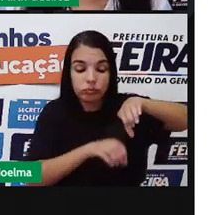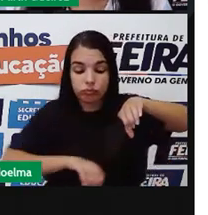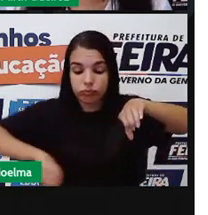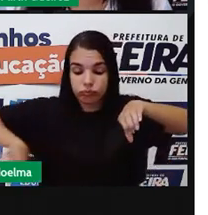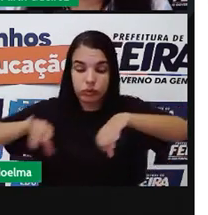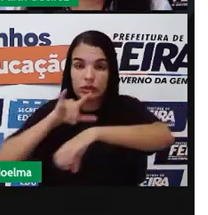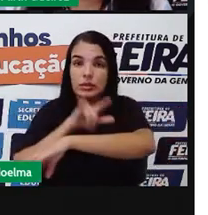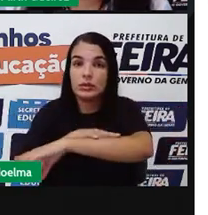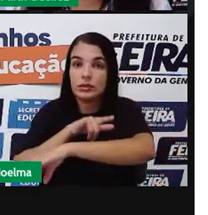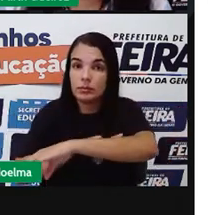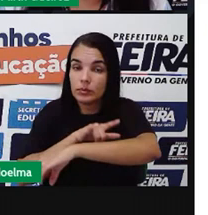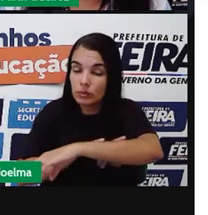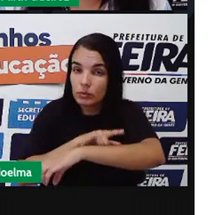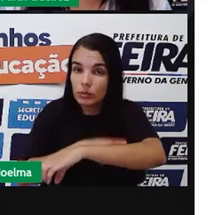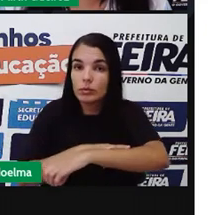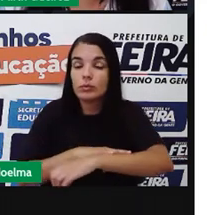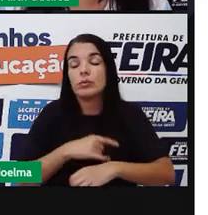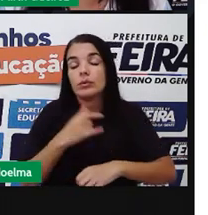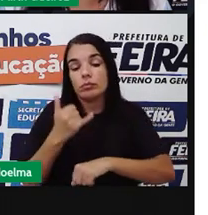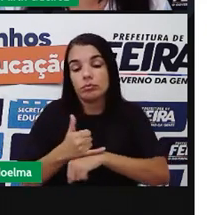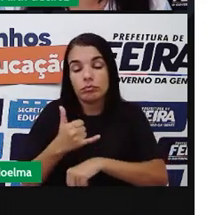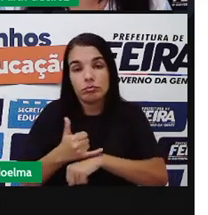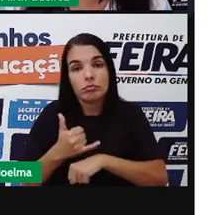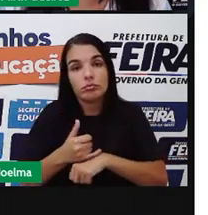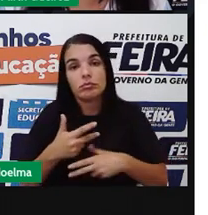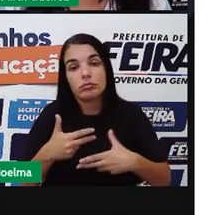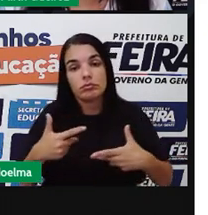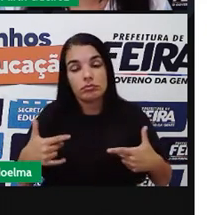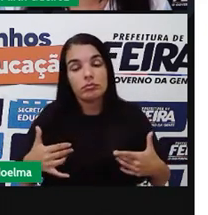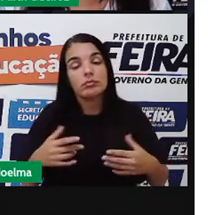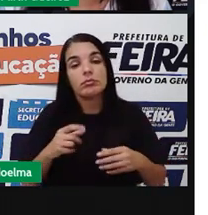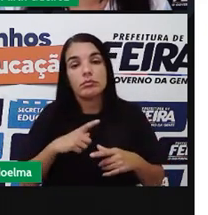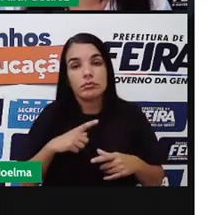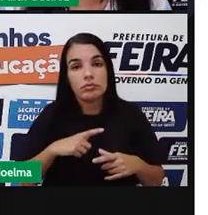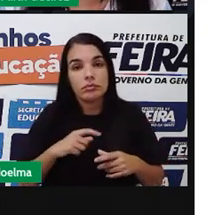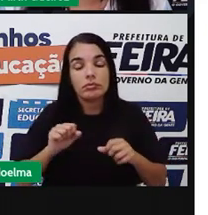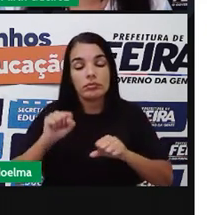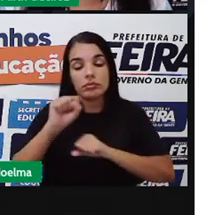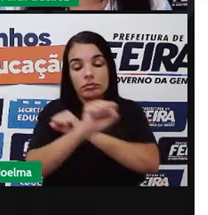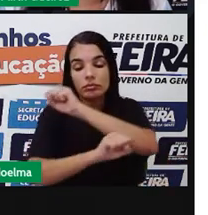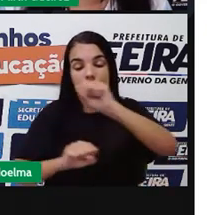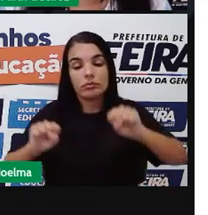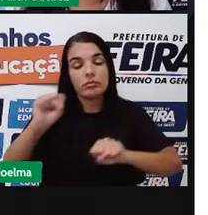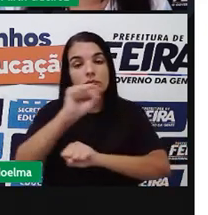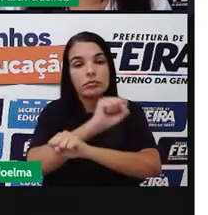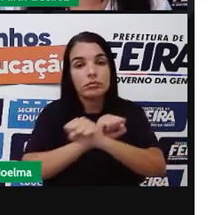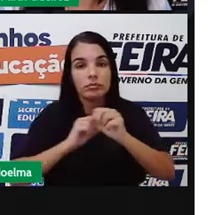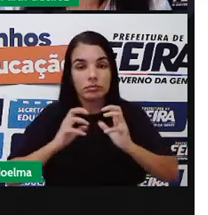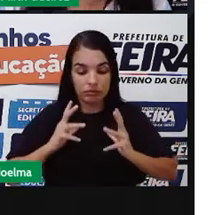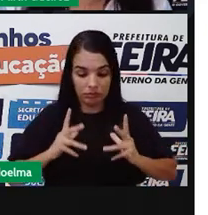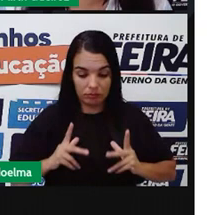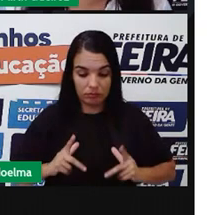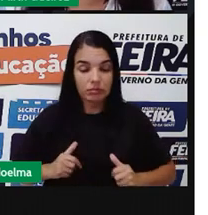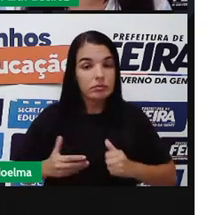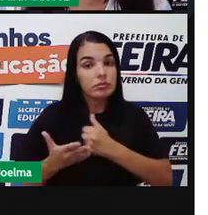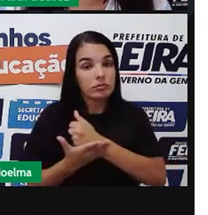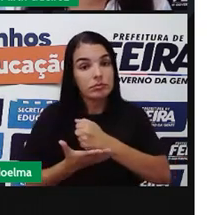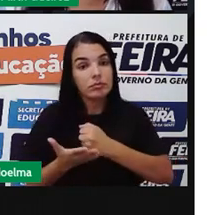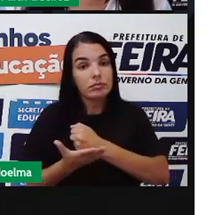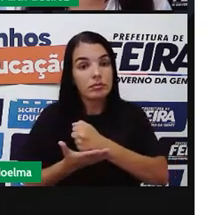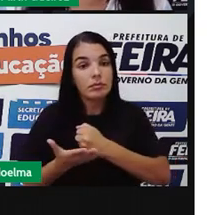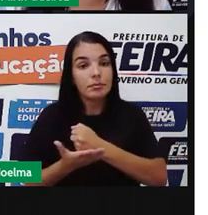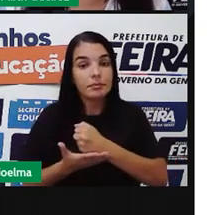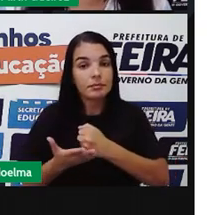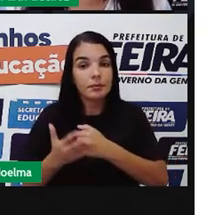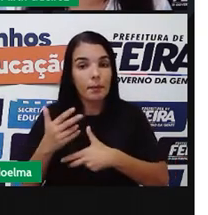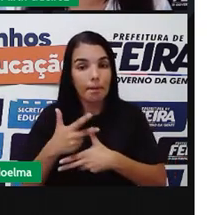e a drenagem. Essas 4 coisas aí fazem parte do saneamento básico. São